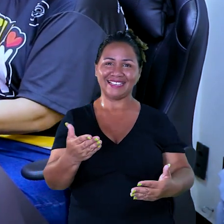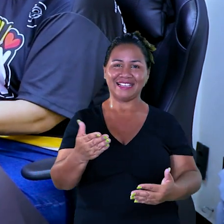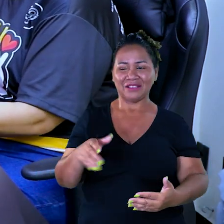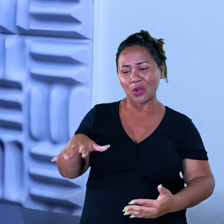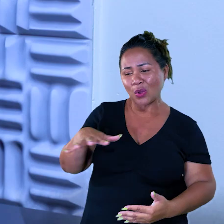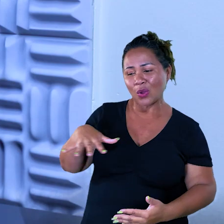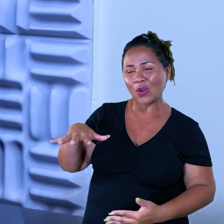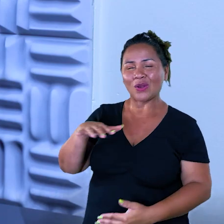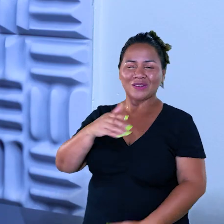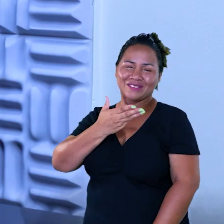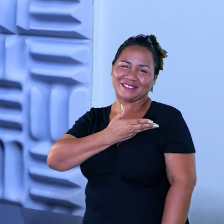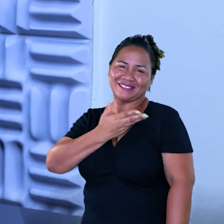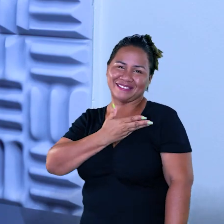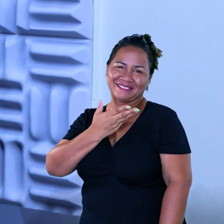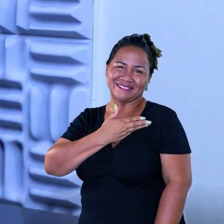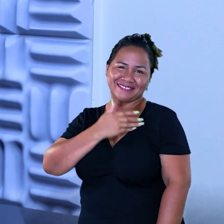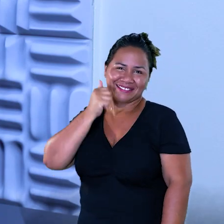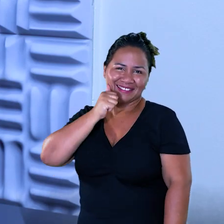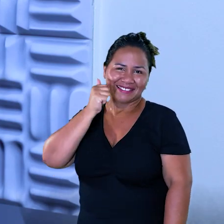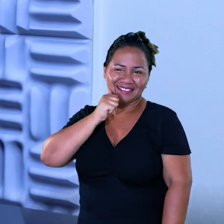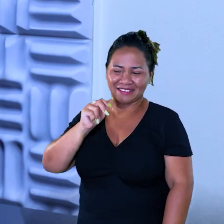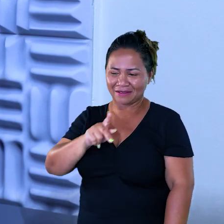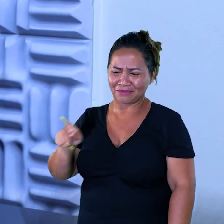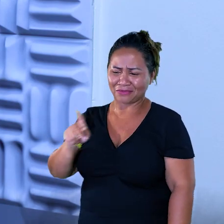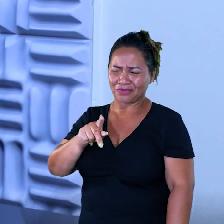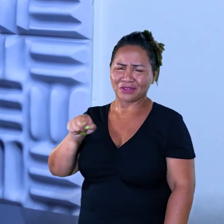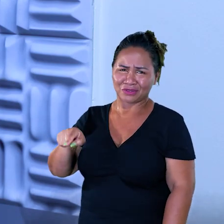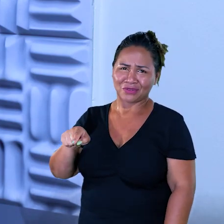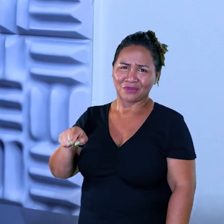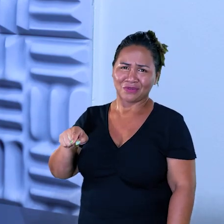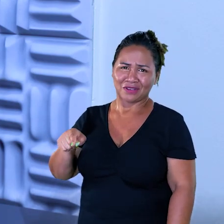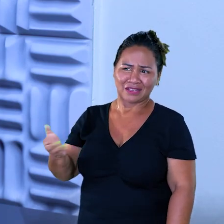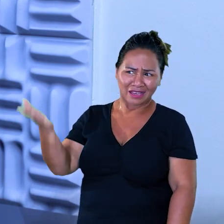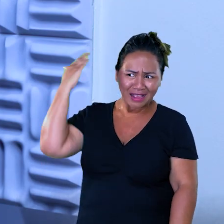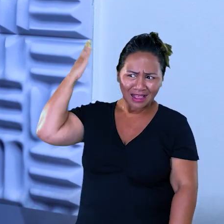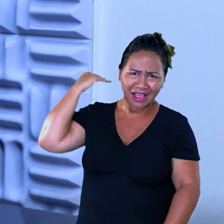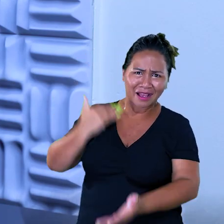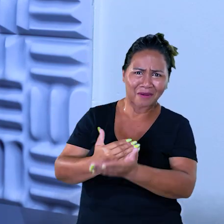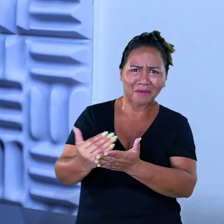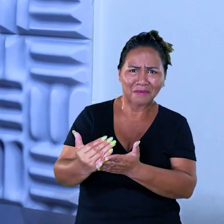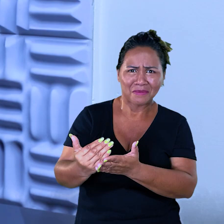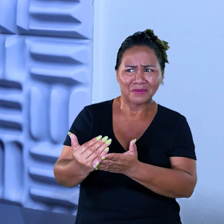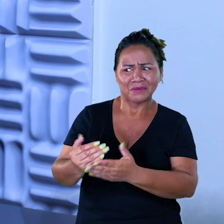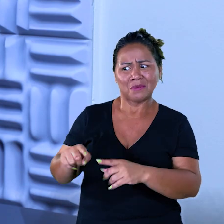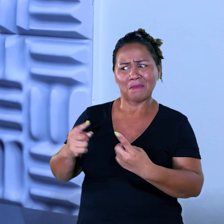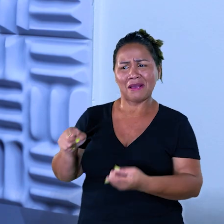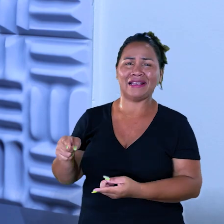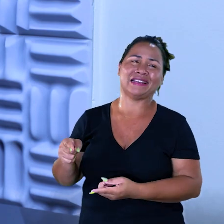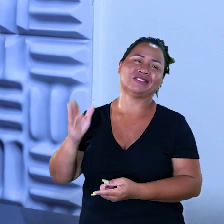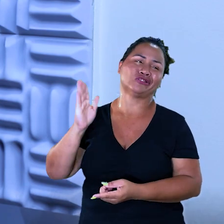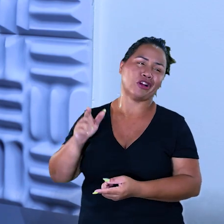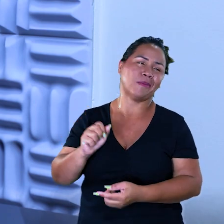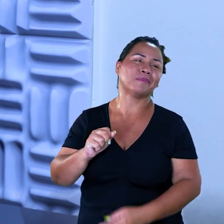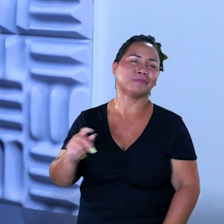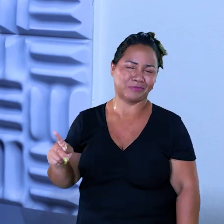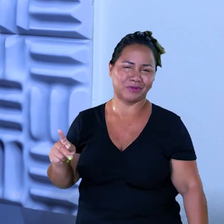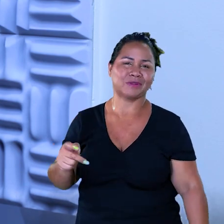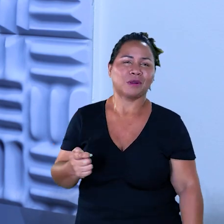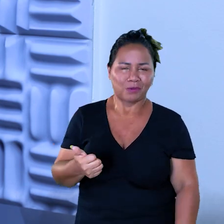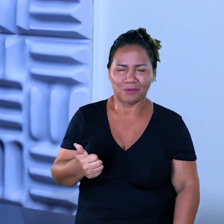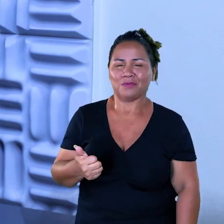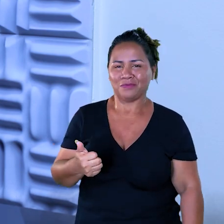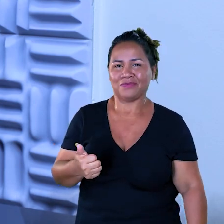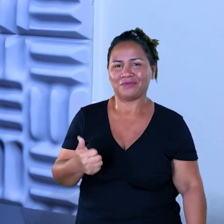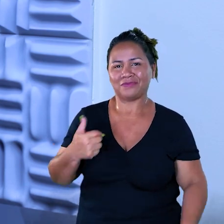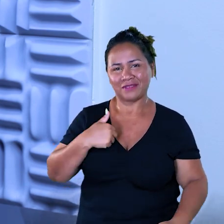pioneiras, né, professoras estão aí aposentando. Sim. Tem que ter gente para substituir nós. É nós que vamos substituir.